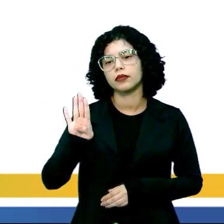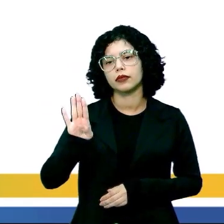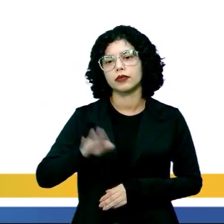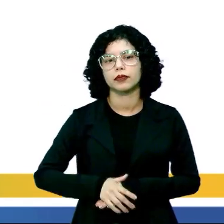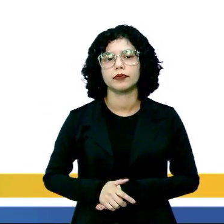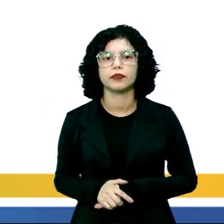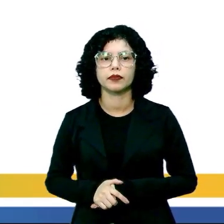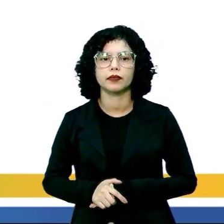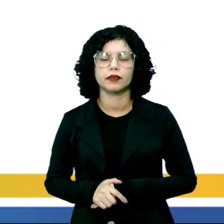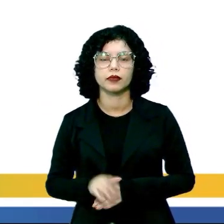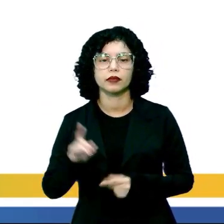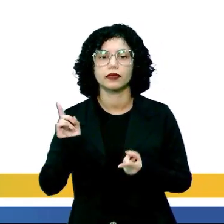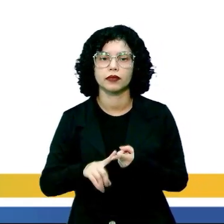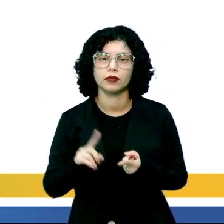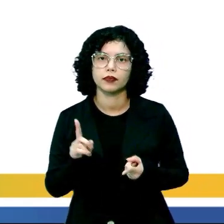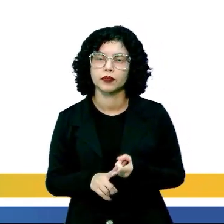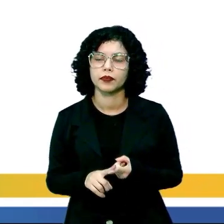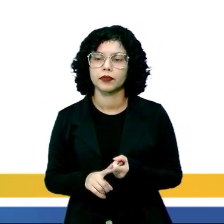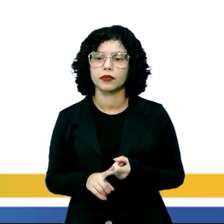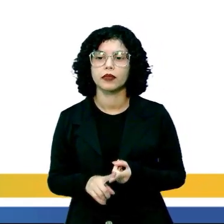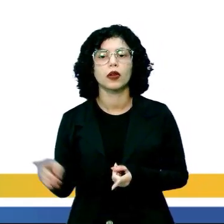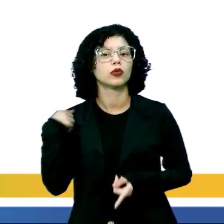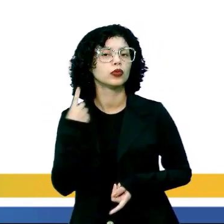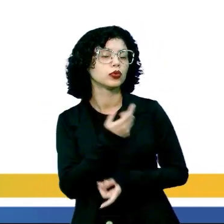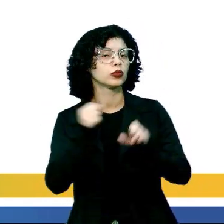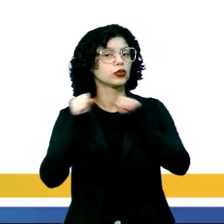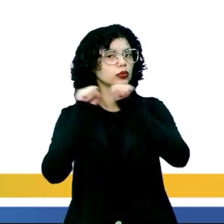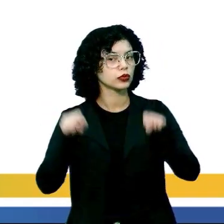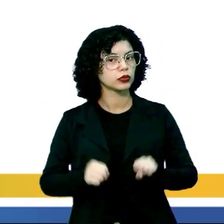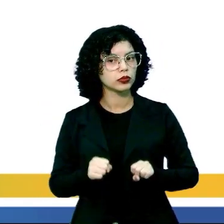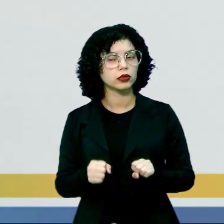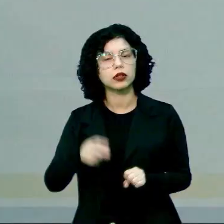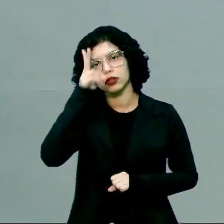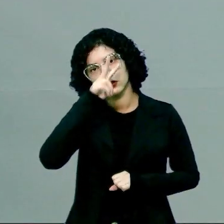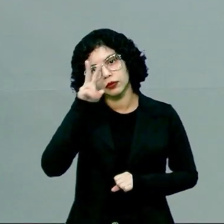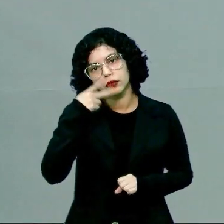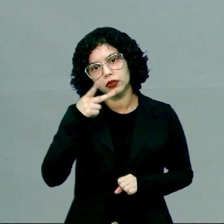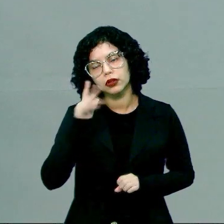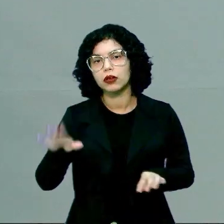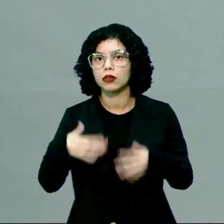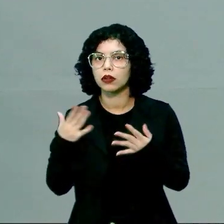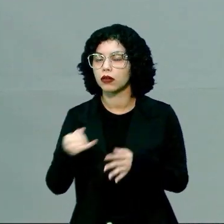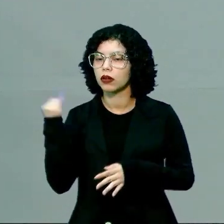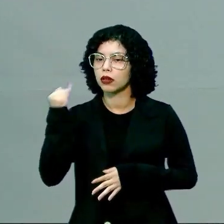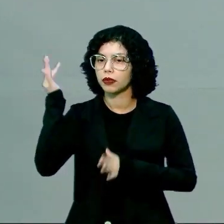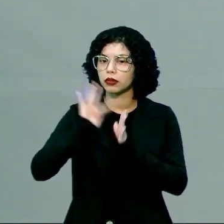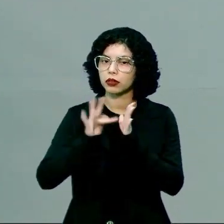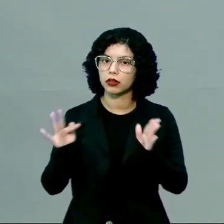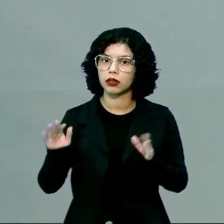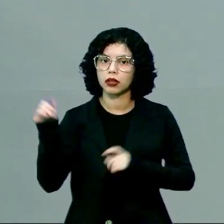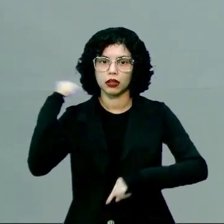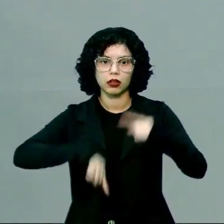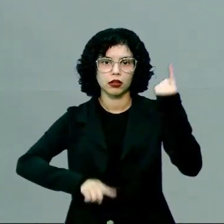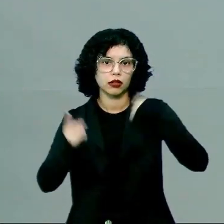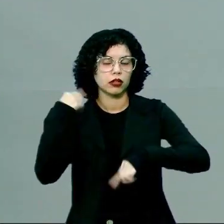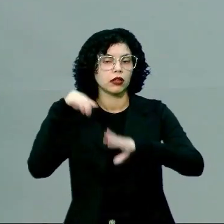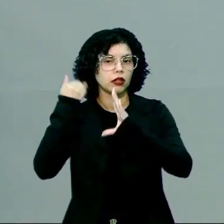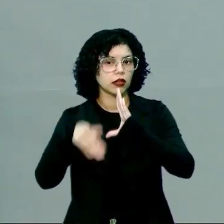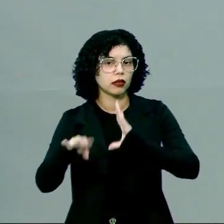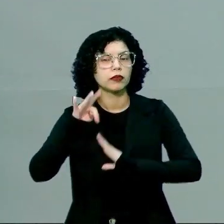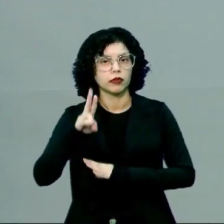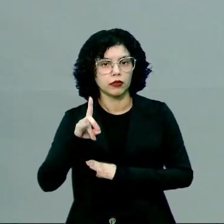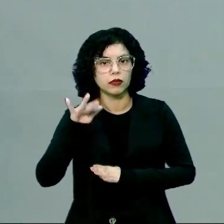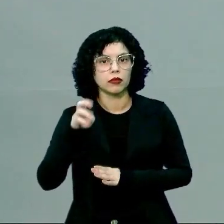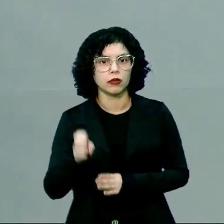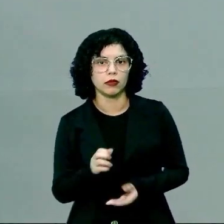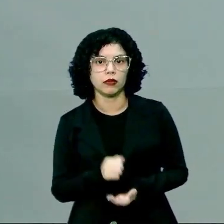já é a B. Por quê? Porque o nosso sistema, lembra que eu falei? Qual é a função do sistema circulatório? Transportar os